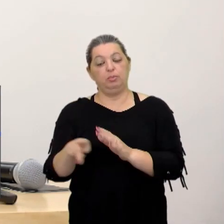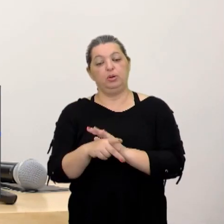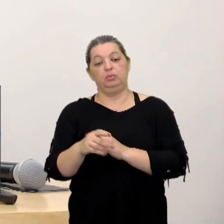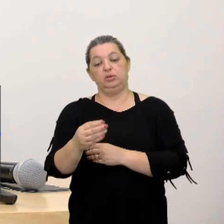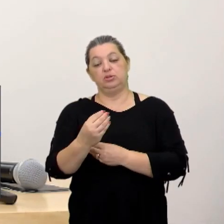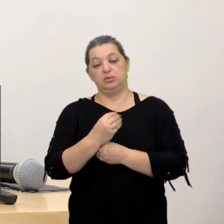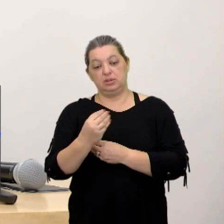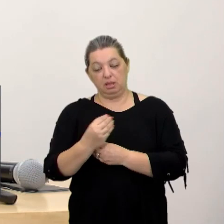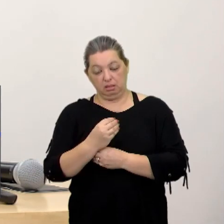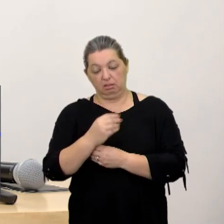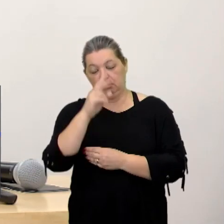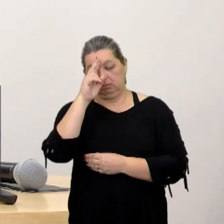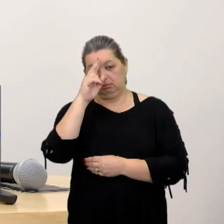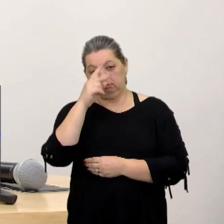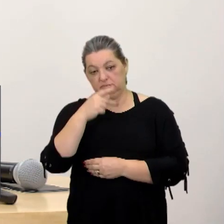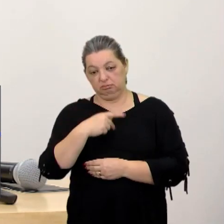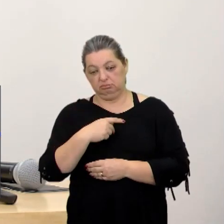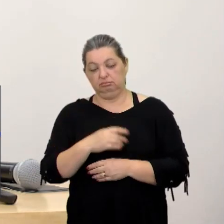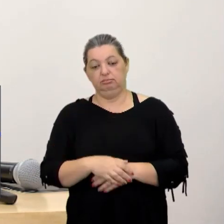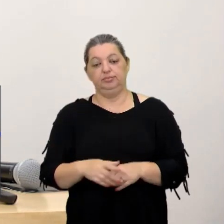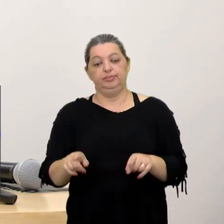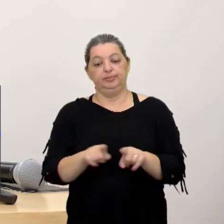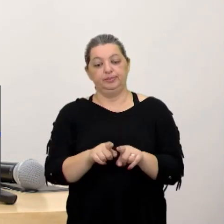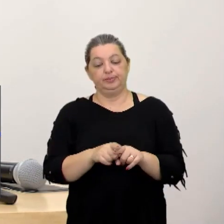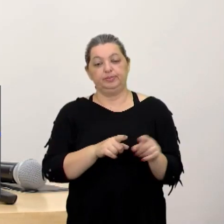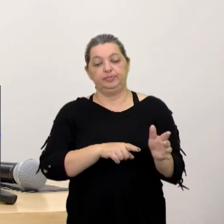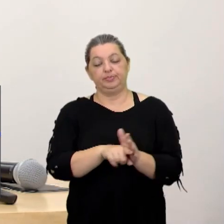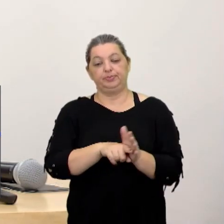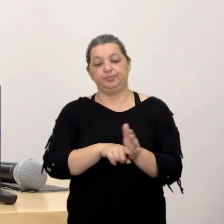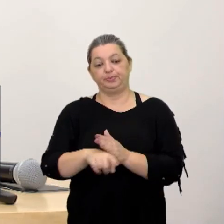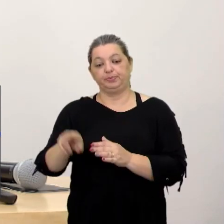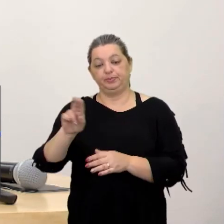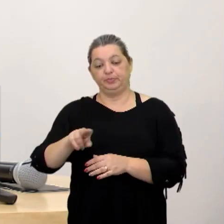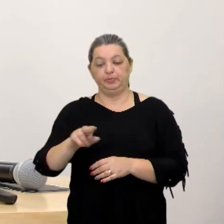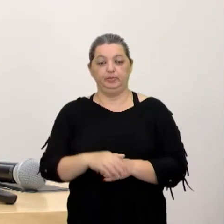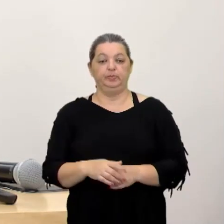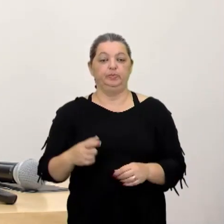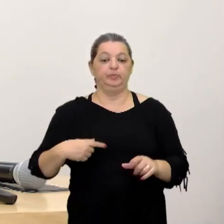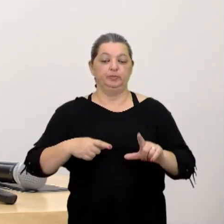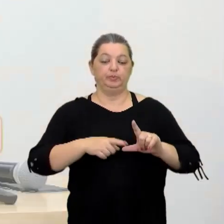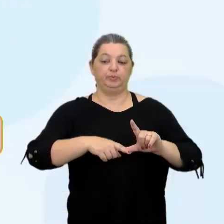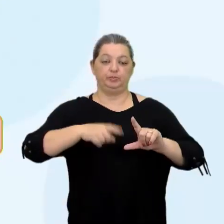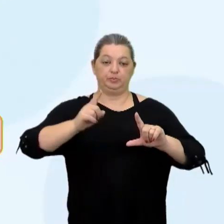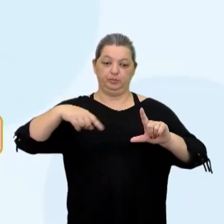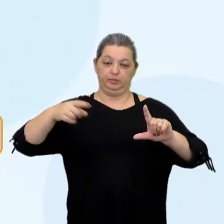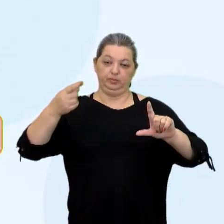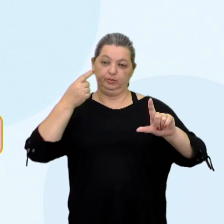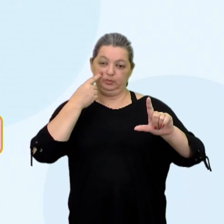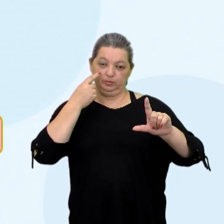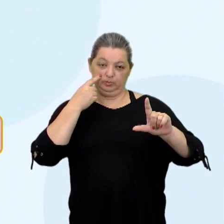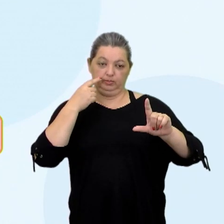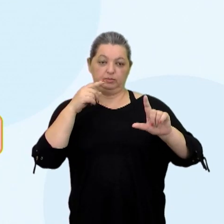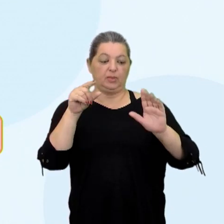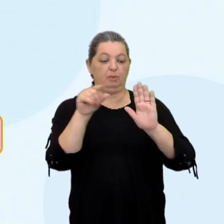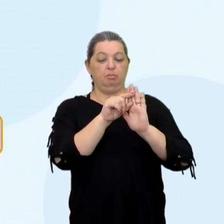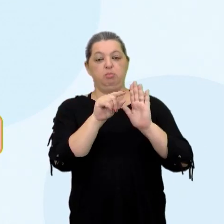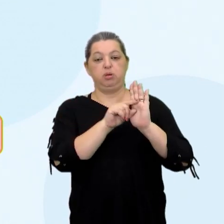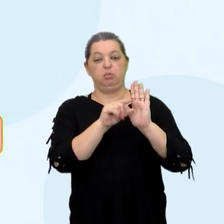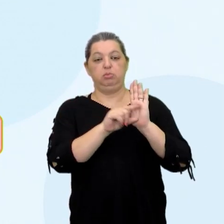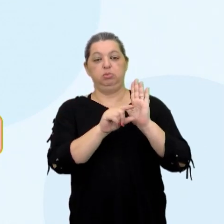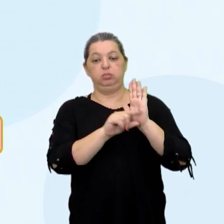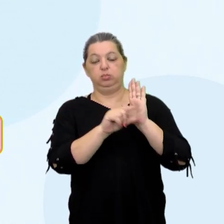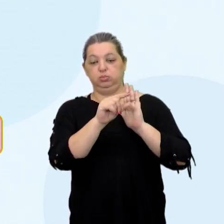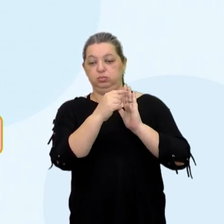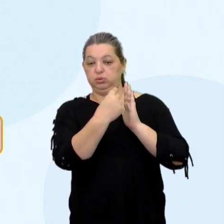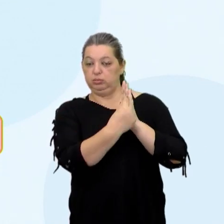da sustentabilidade e também para manuseio de pesquisas. E aí eu fiz um gráfico aí para vocês verem, né? As unidades de conservação e as